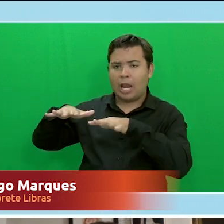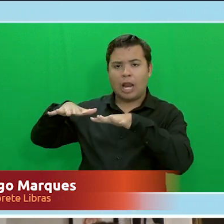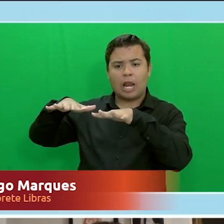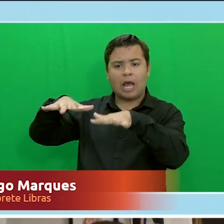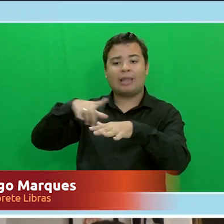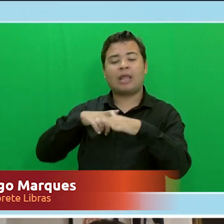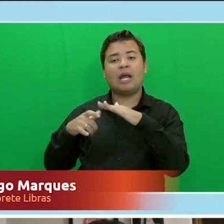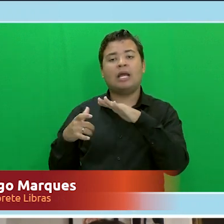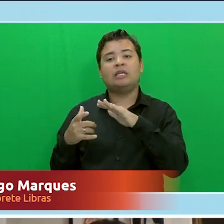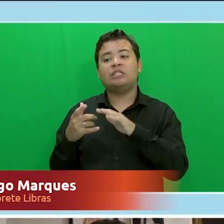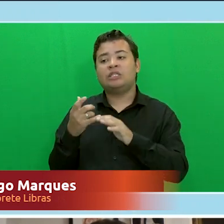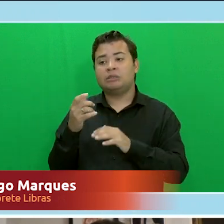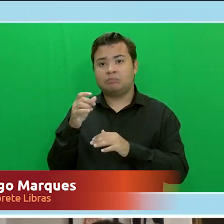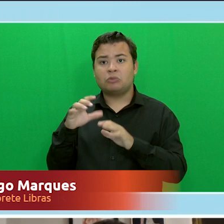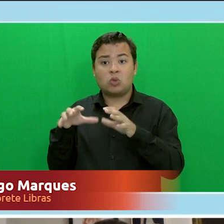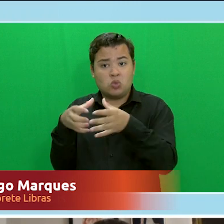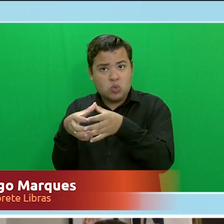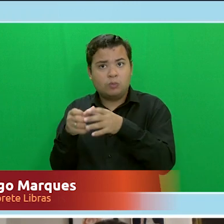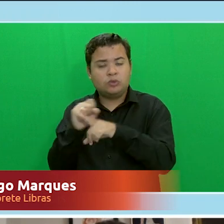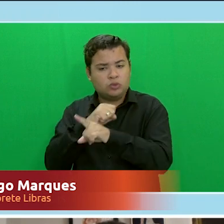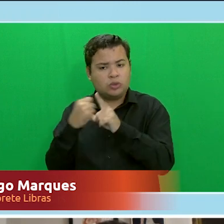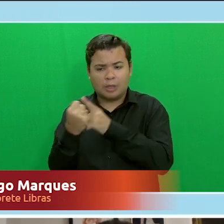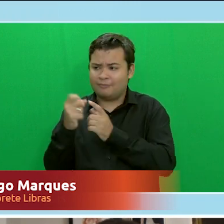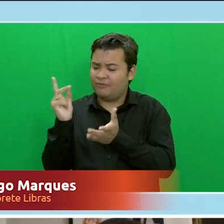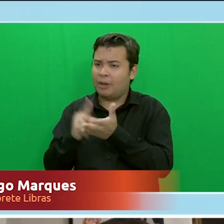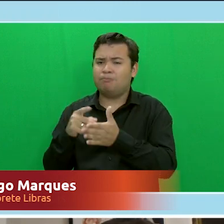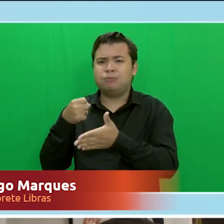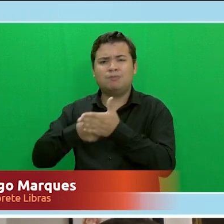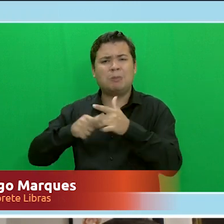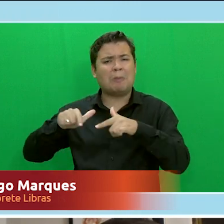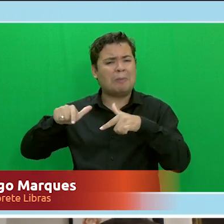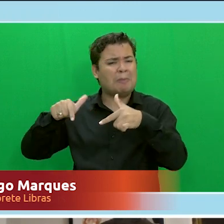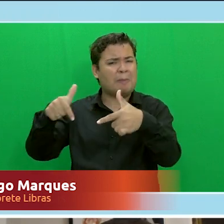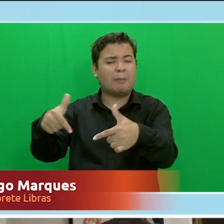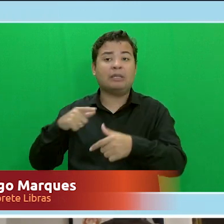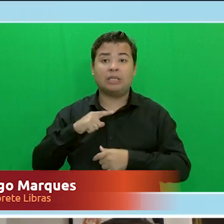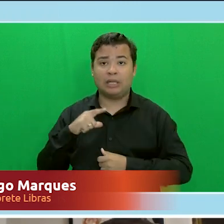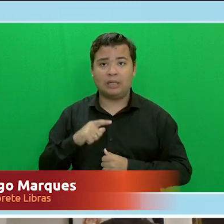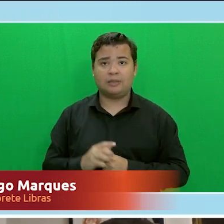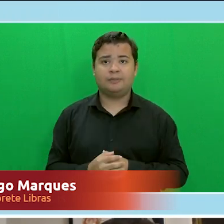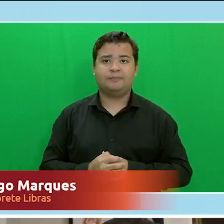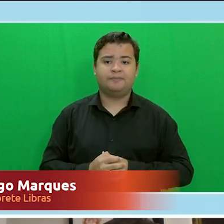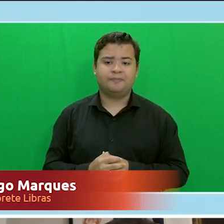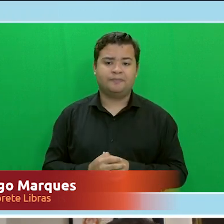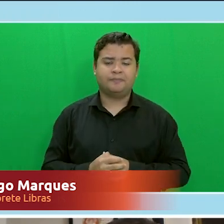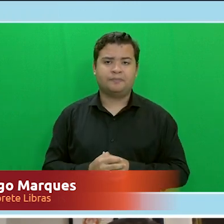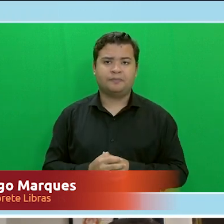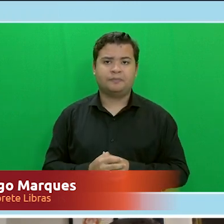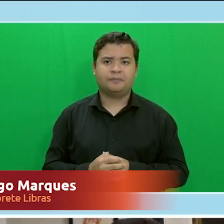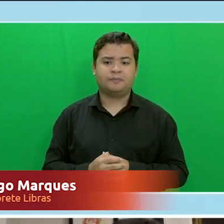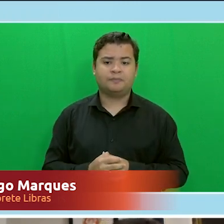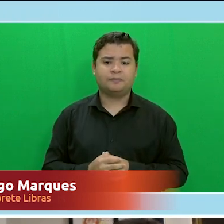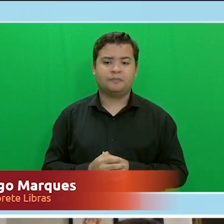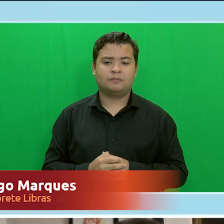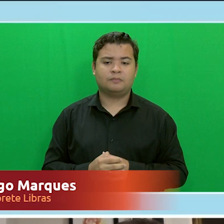as entidades sociais lutando por aquilo ali. Né? Então,